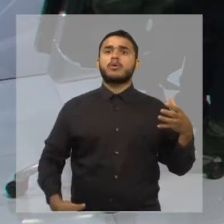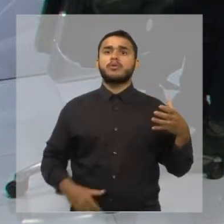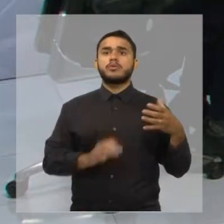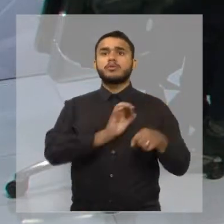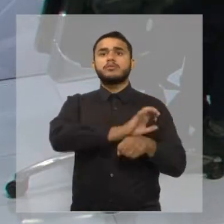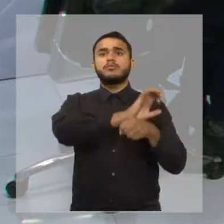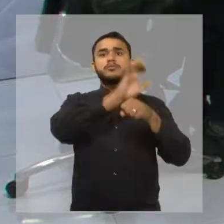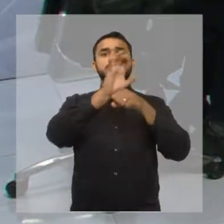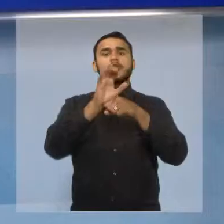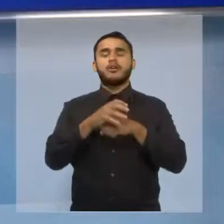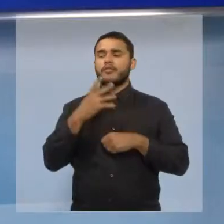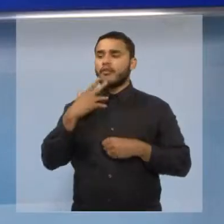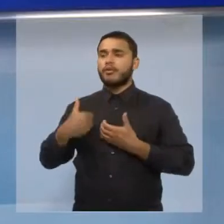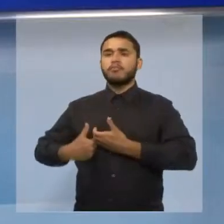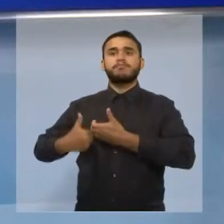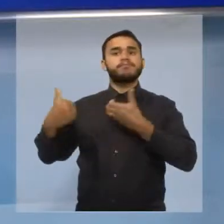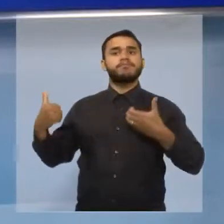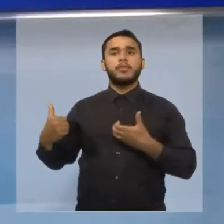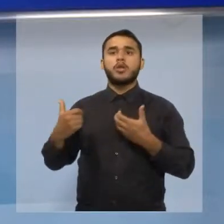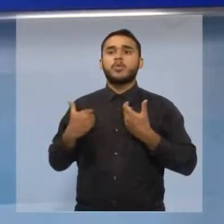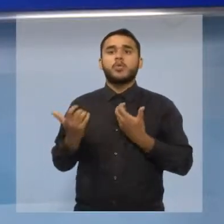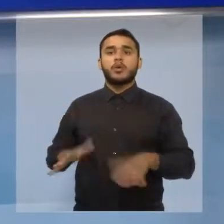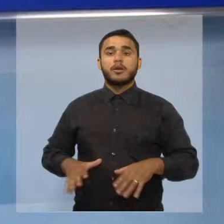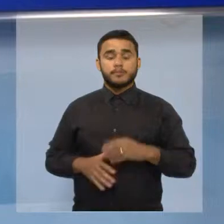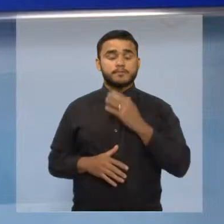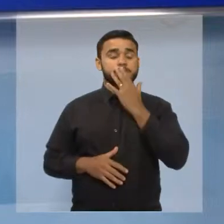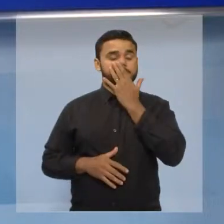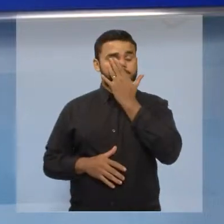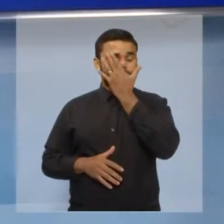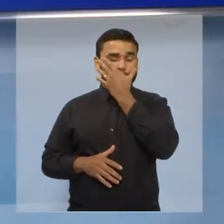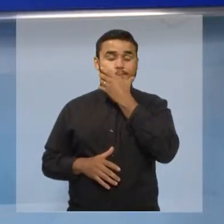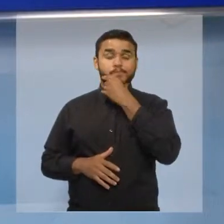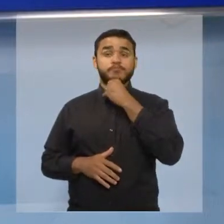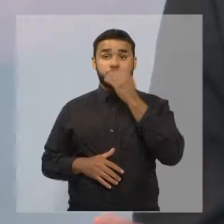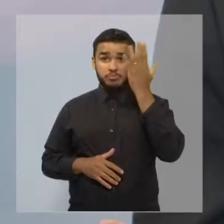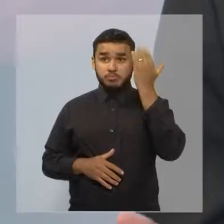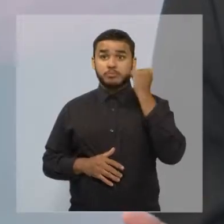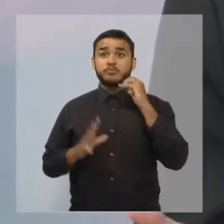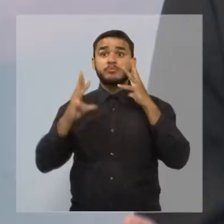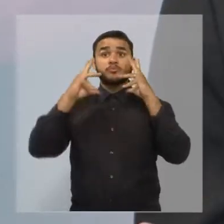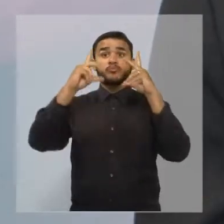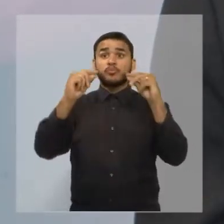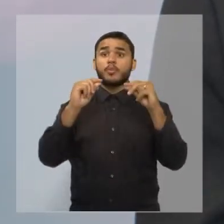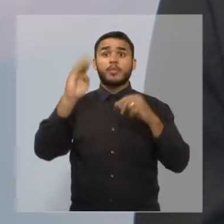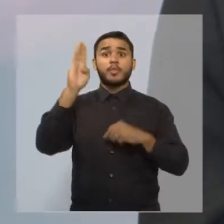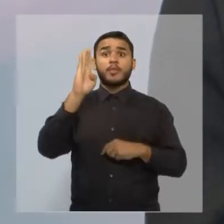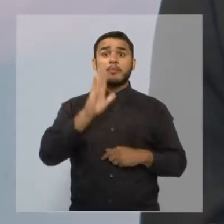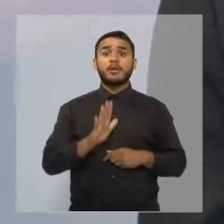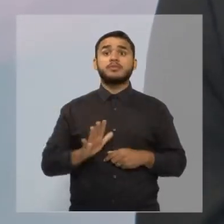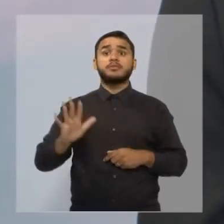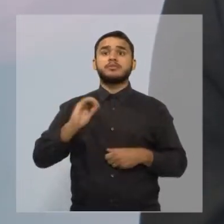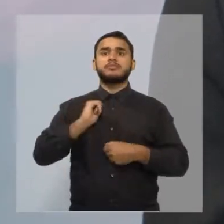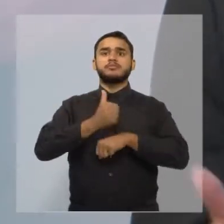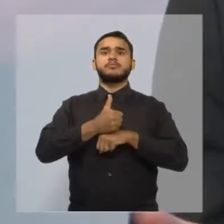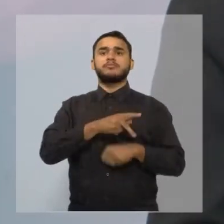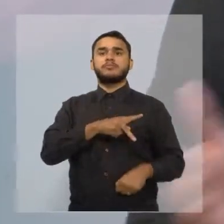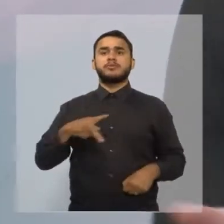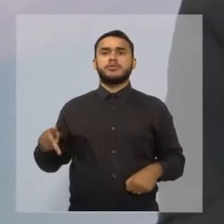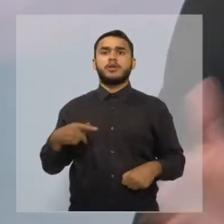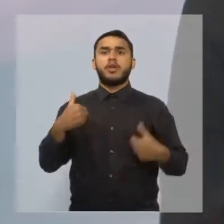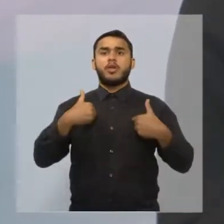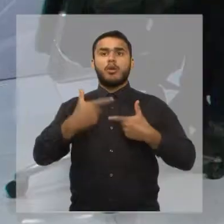estão em dificuldade. Então, é isso que eu estou lhe dizendo. Claro, ele é o comandante geral do país e tem um pessoal atrapalhando,